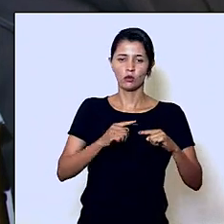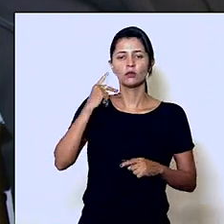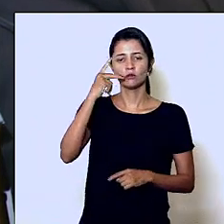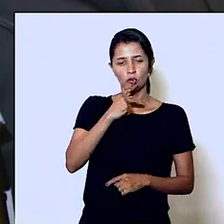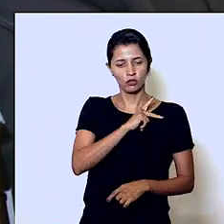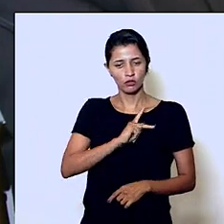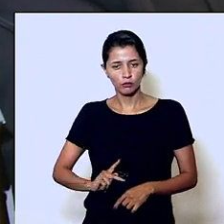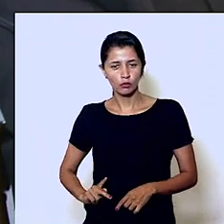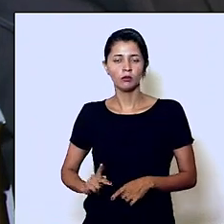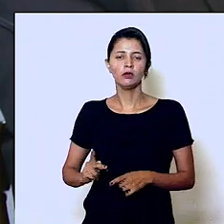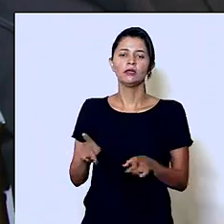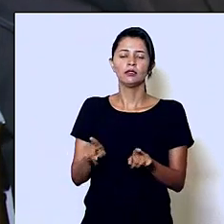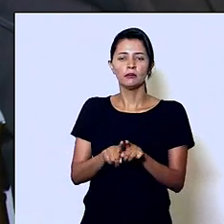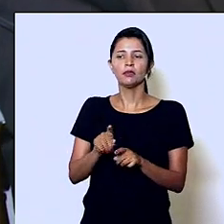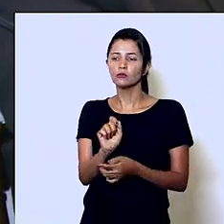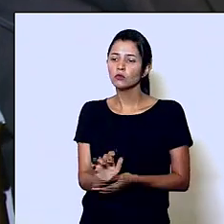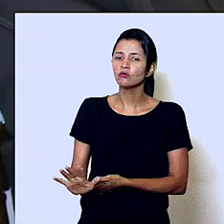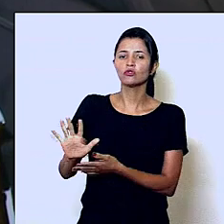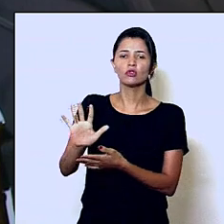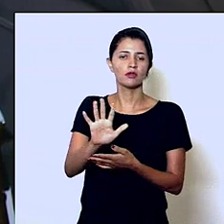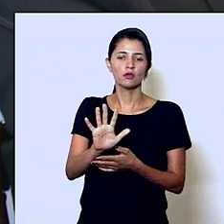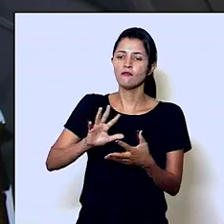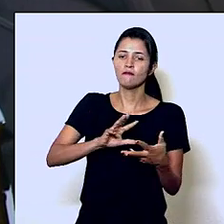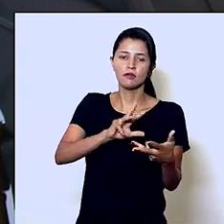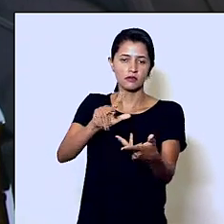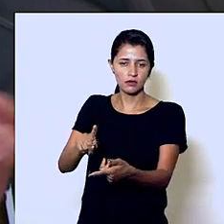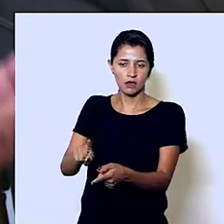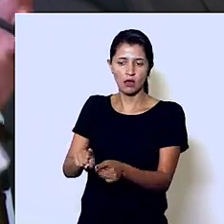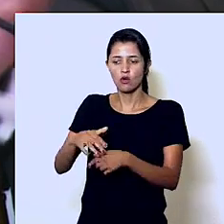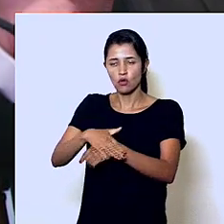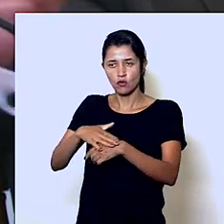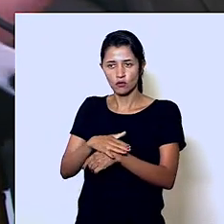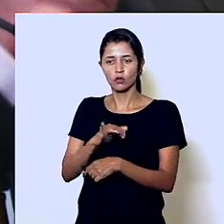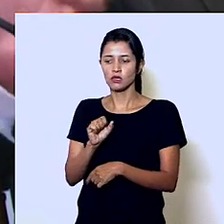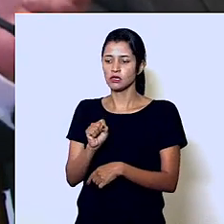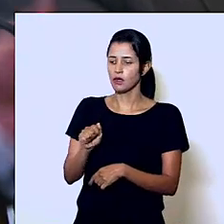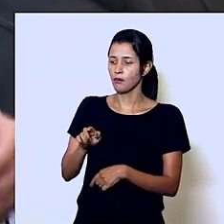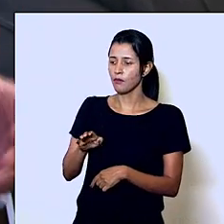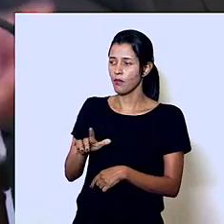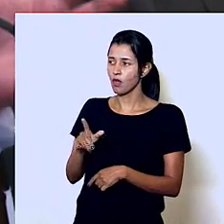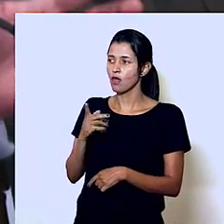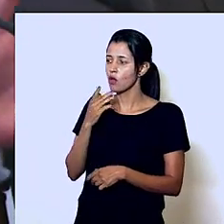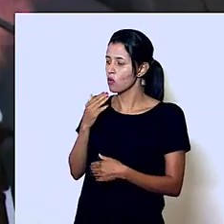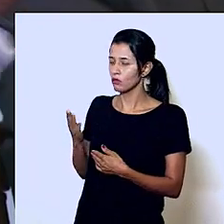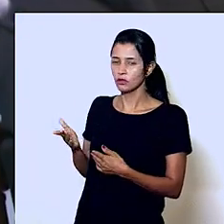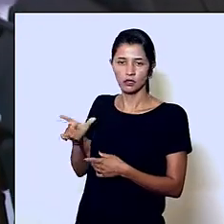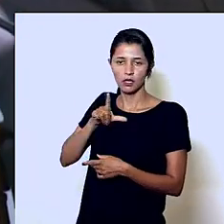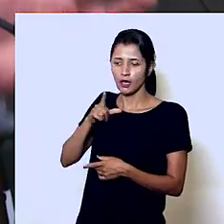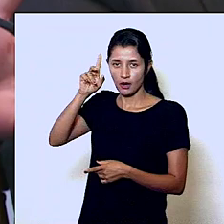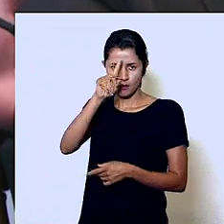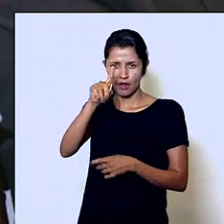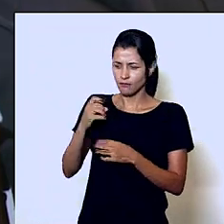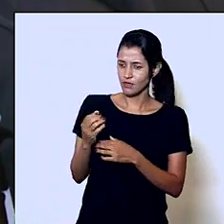pragmática, né, universal. Conversando aqui com a Isabel, ela lembrava que entre várias dessas missões que foram feitas à Ásia, né, e mostra